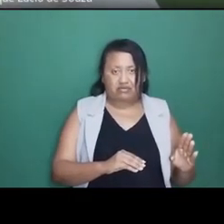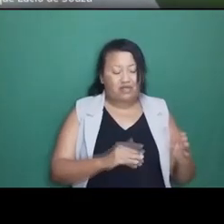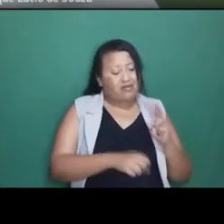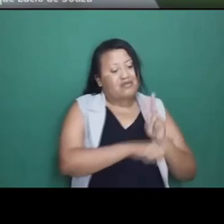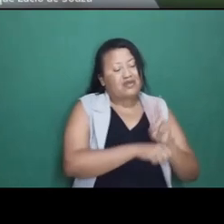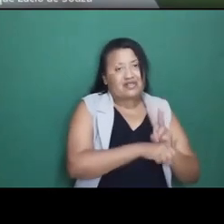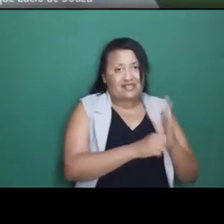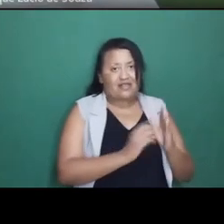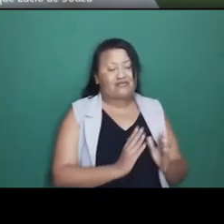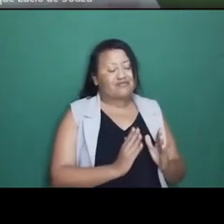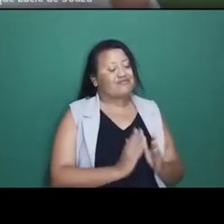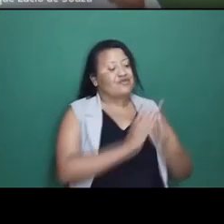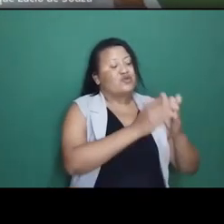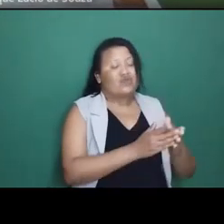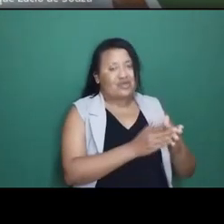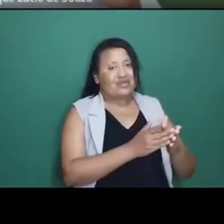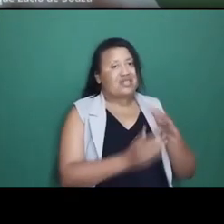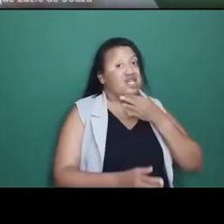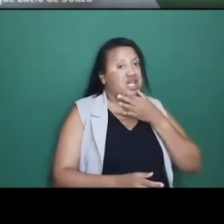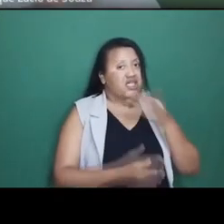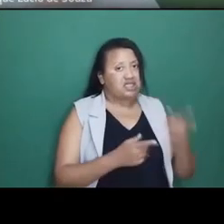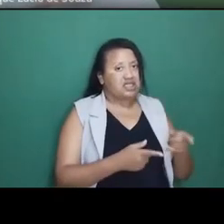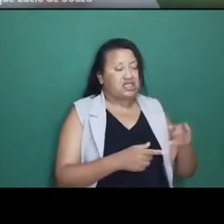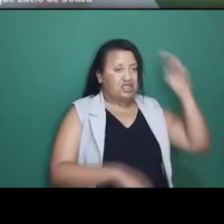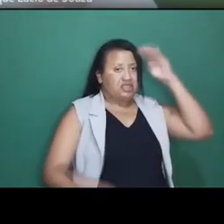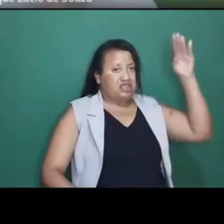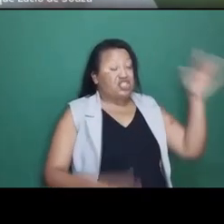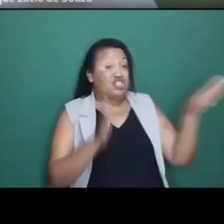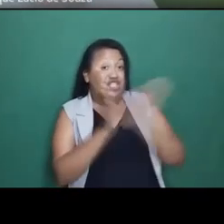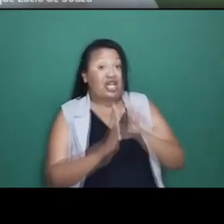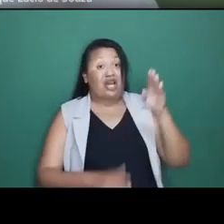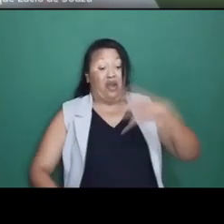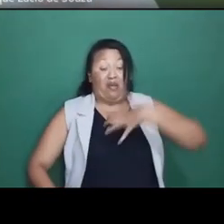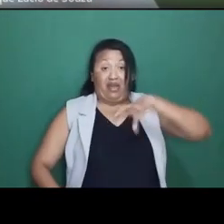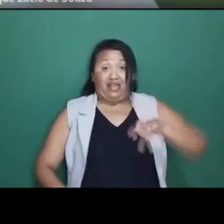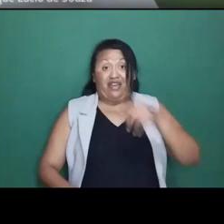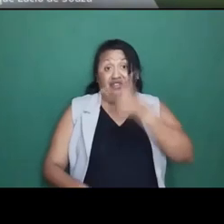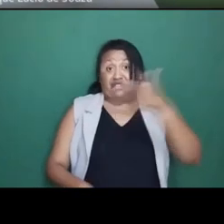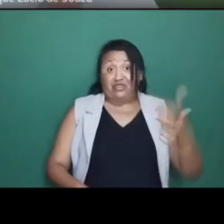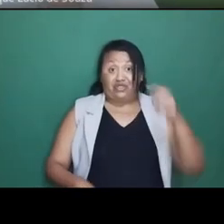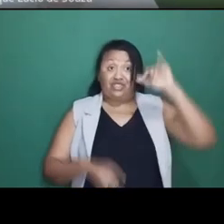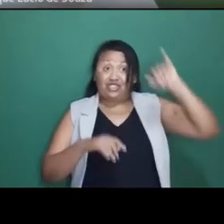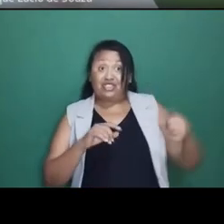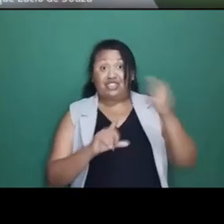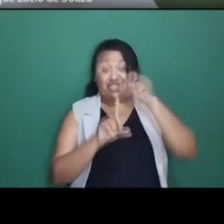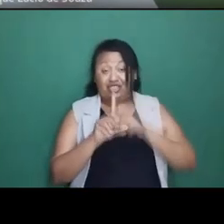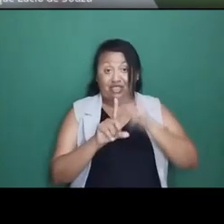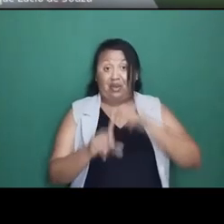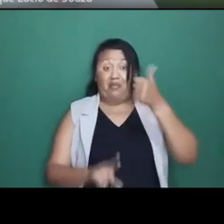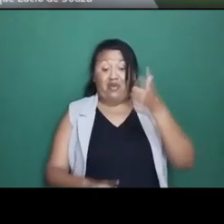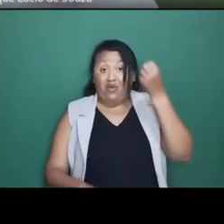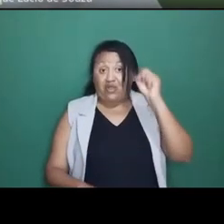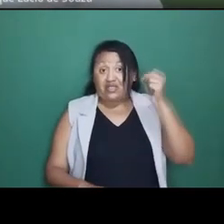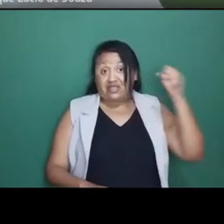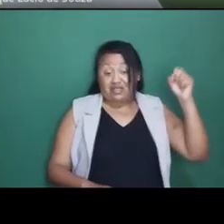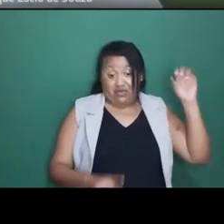uma esquadra inglesa e chegará Bahia 22 de janeiro de 1808 sobre a chegada da família real